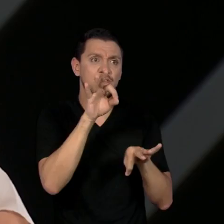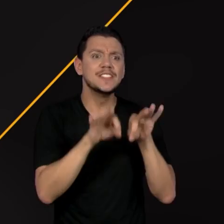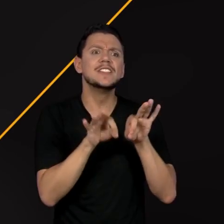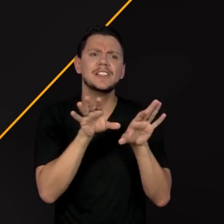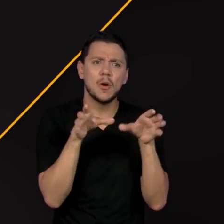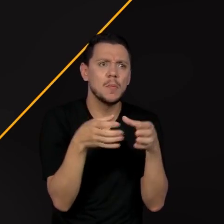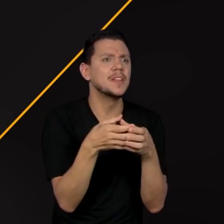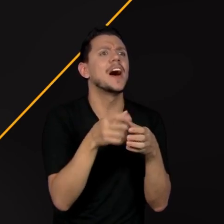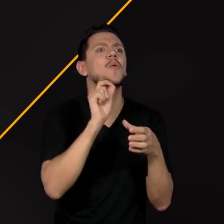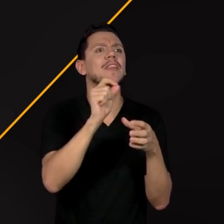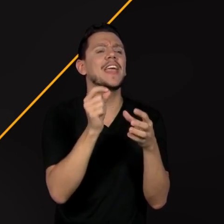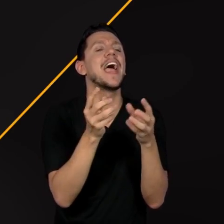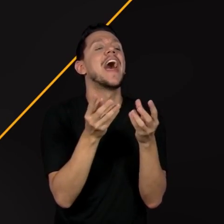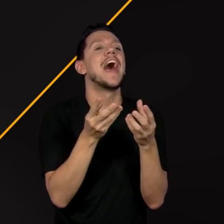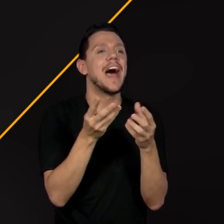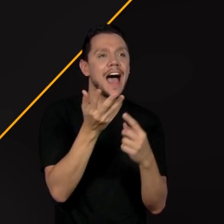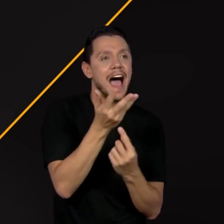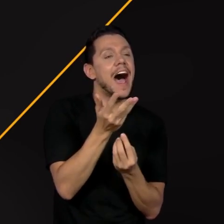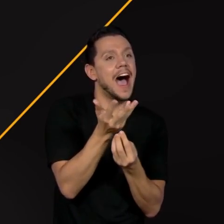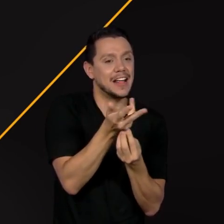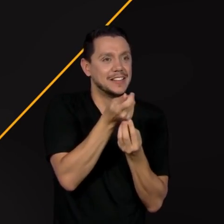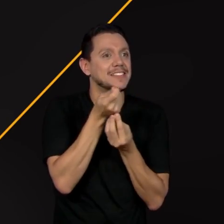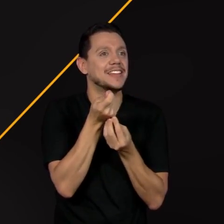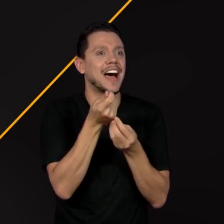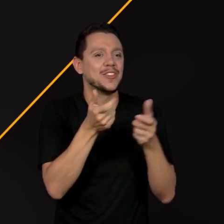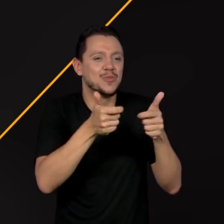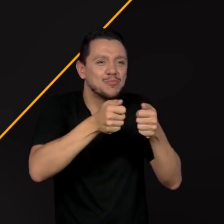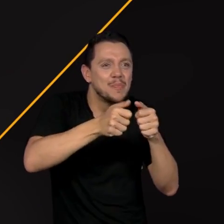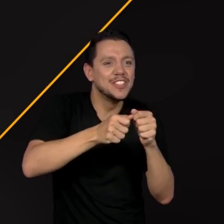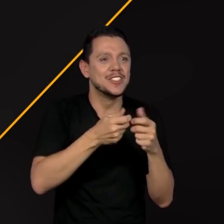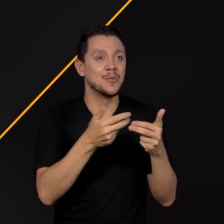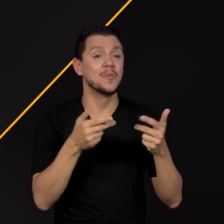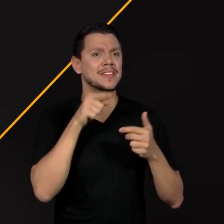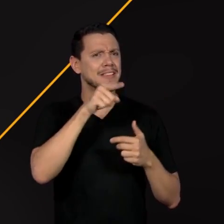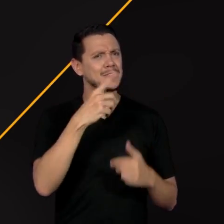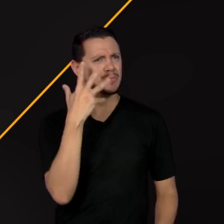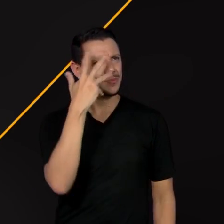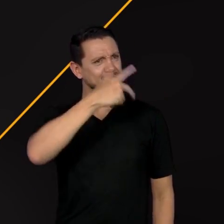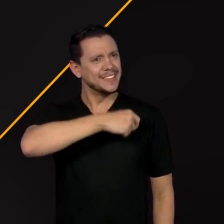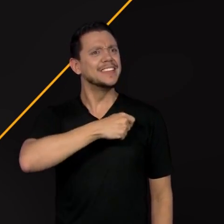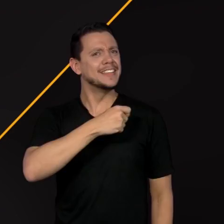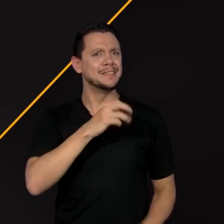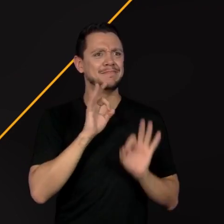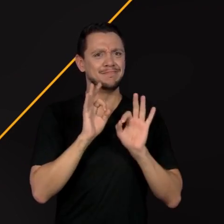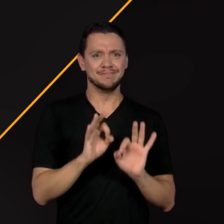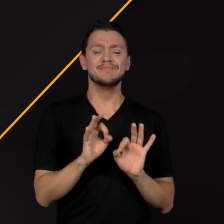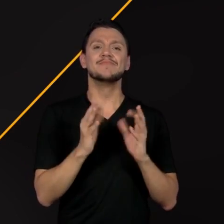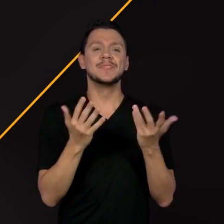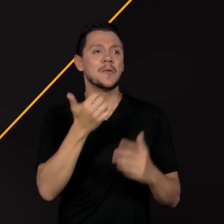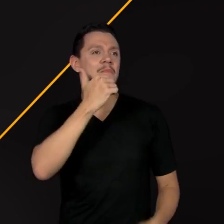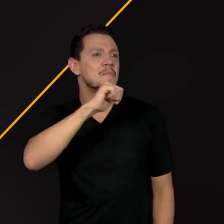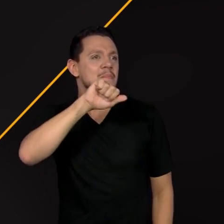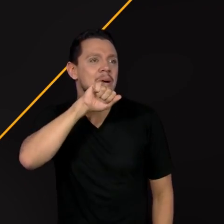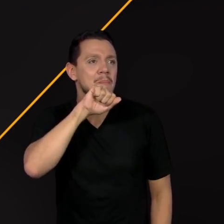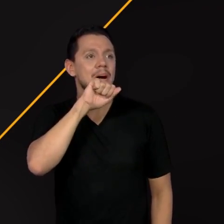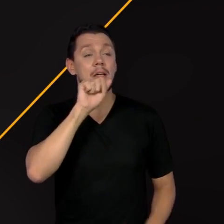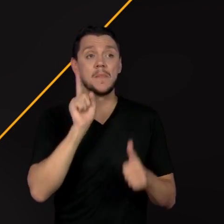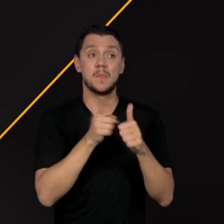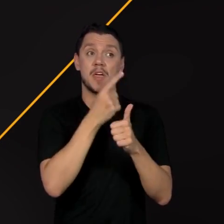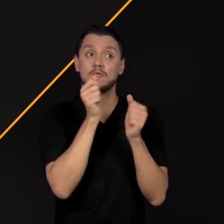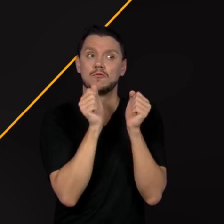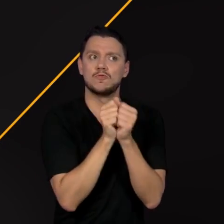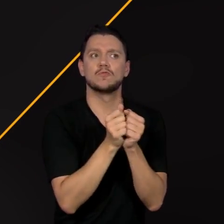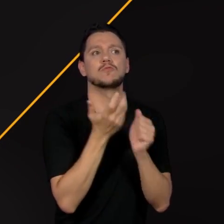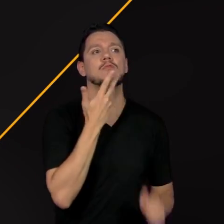artesanato. E aí isso é arte, é beleza. E a partir das mães, primeiro com as crianças, depois com